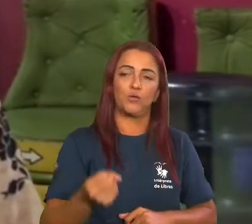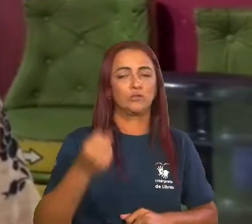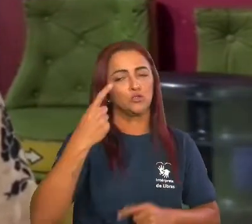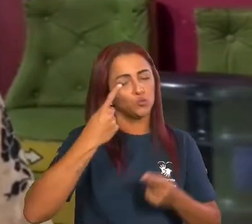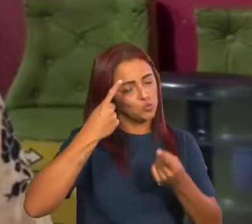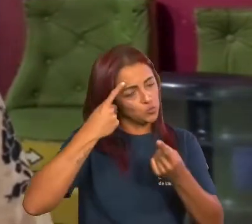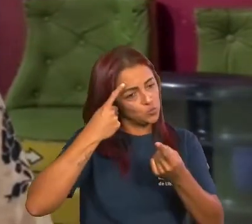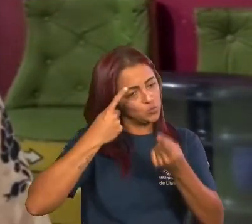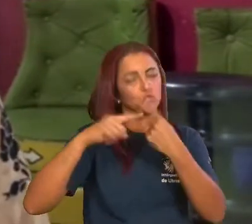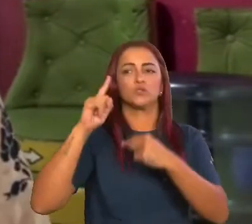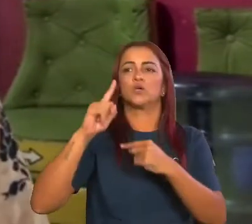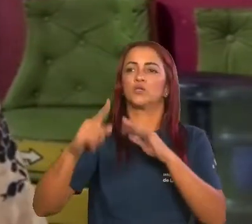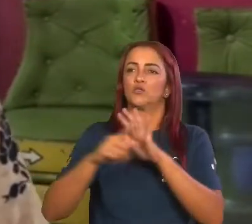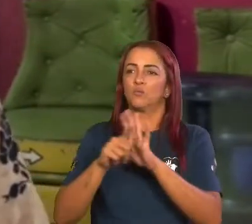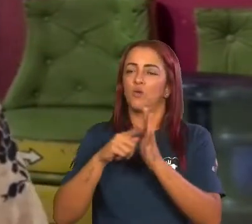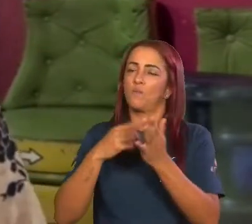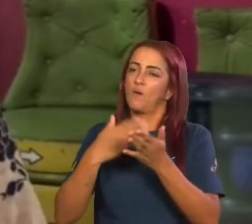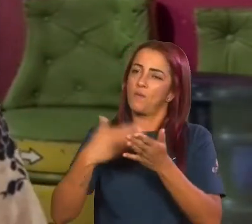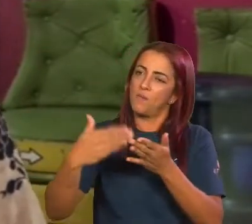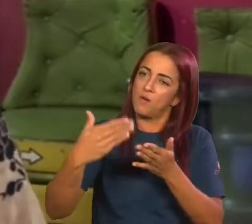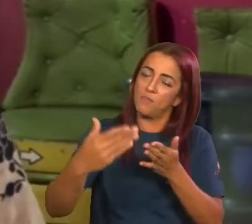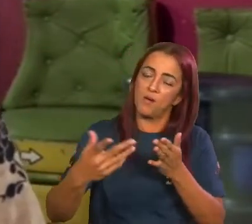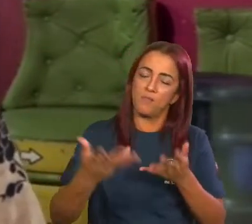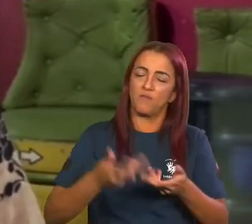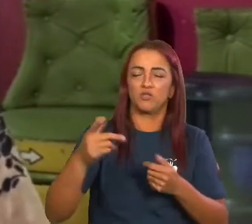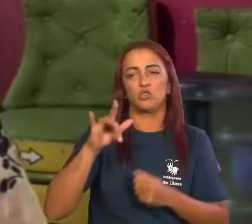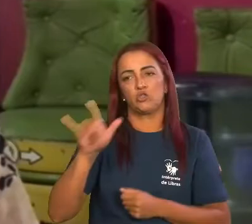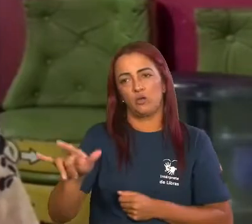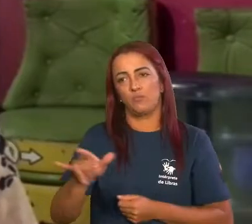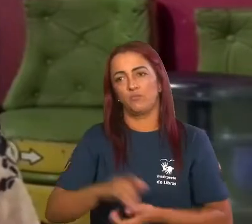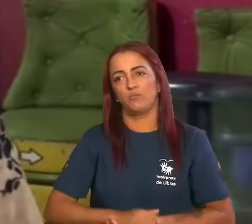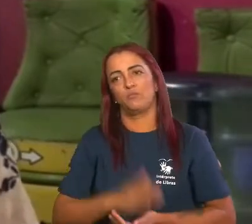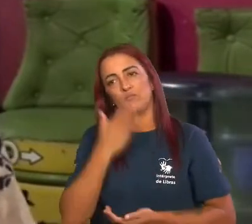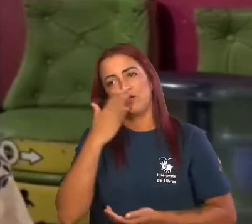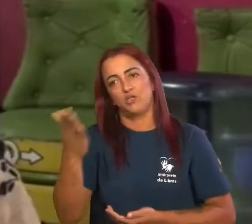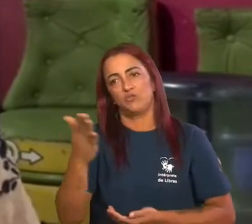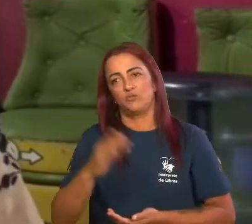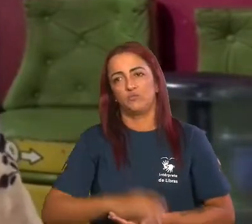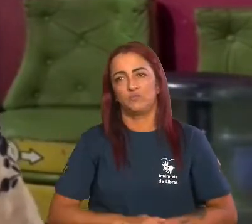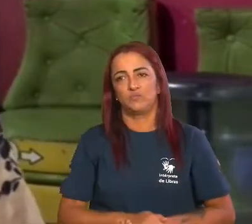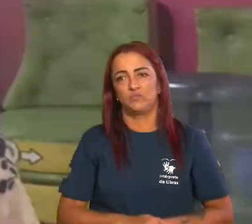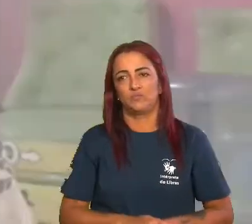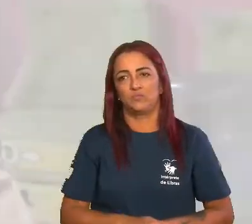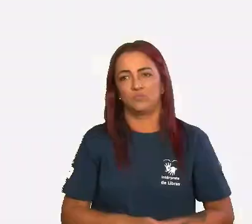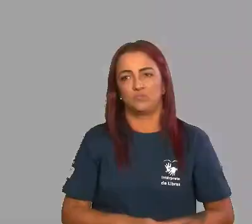você continue sendo essa pessoa maravilhosa que é. Te amo. Um beijo.